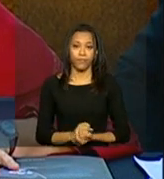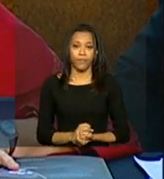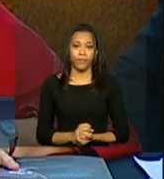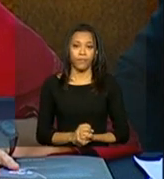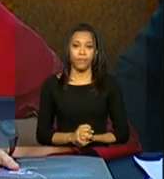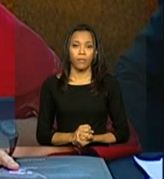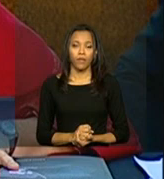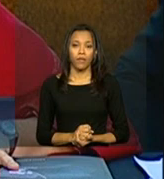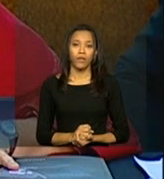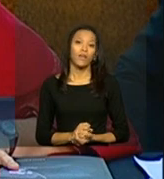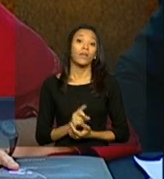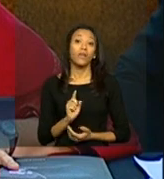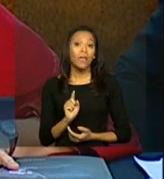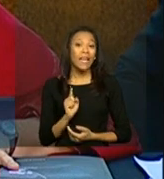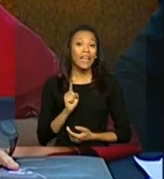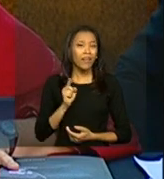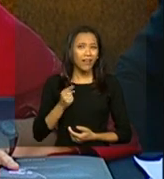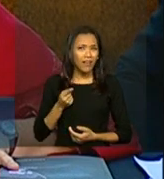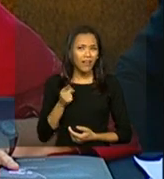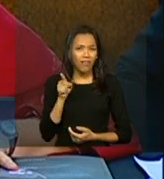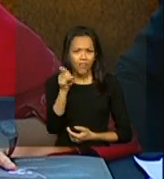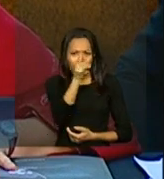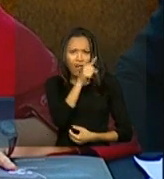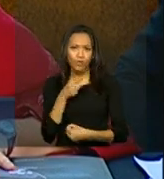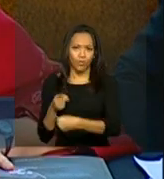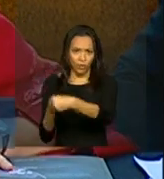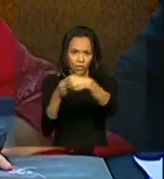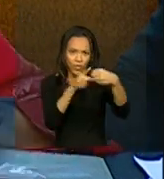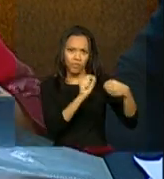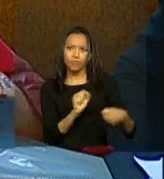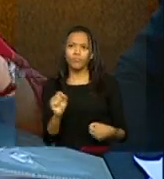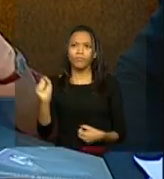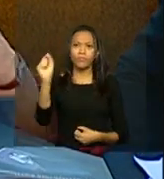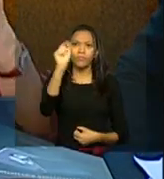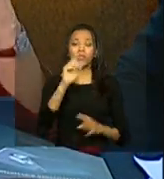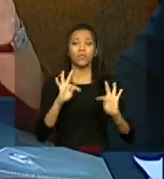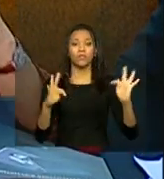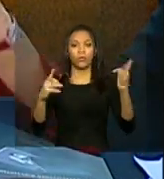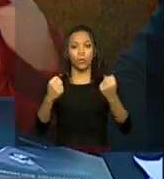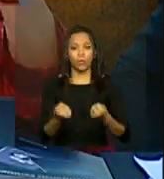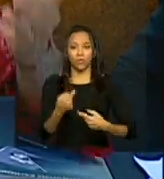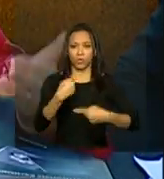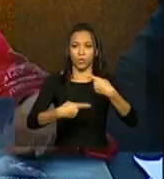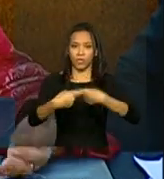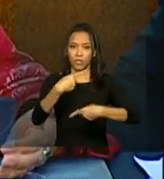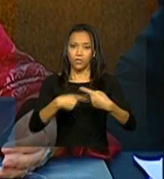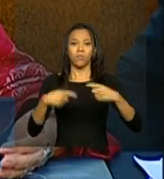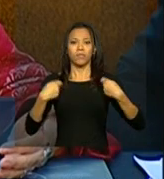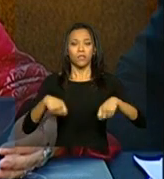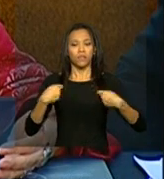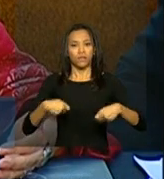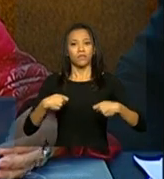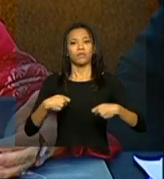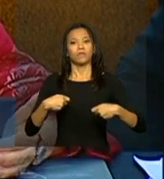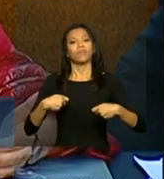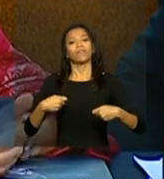Só um minutinho. E é lá, portanto, que todas as políticas têm que ter reflexo